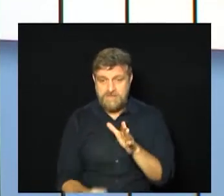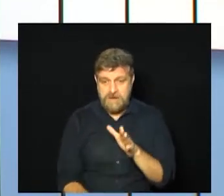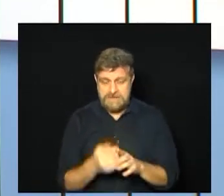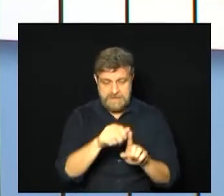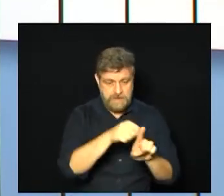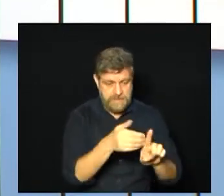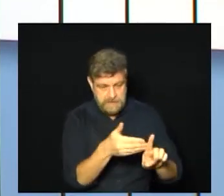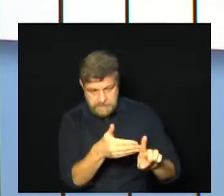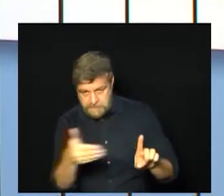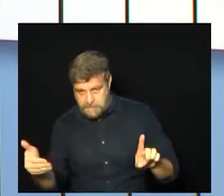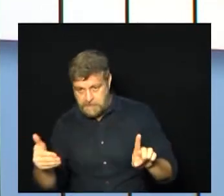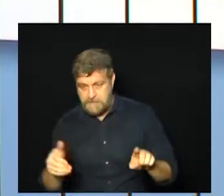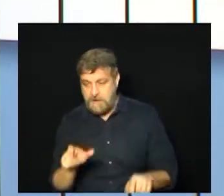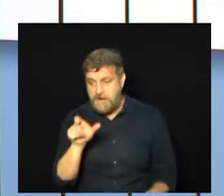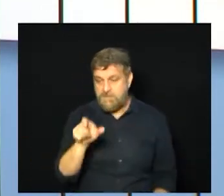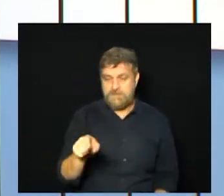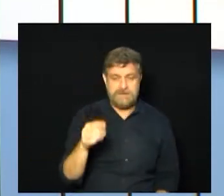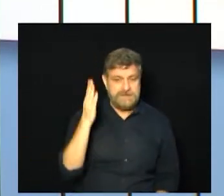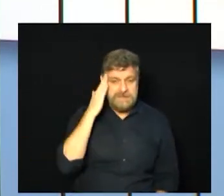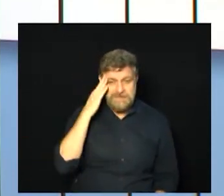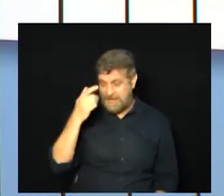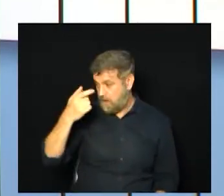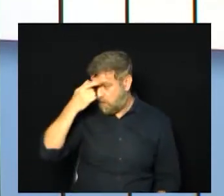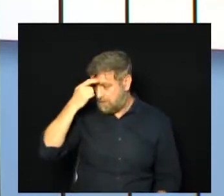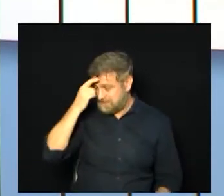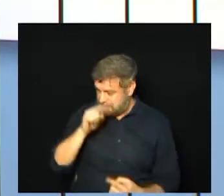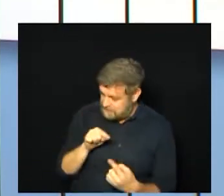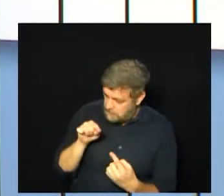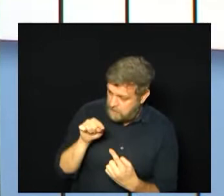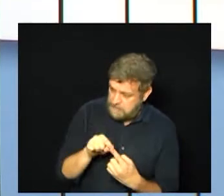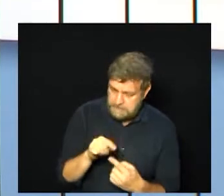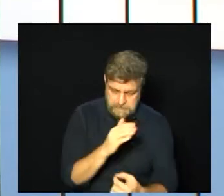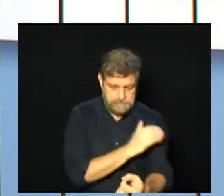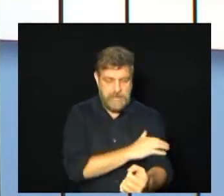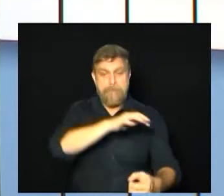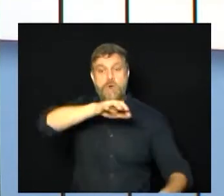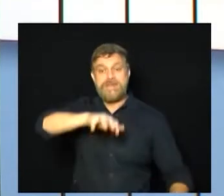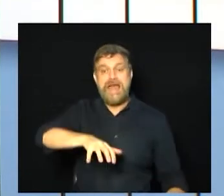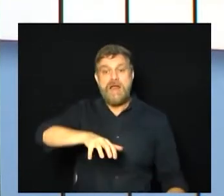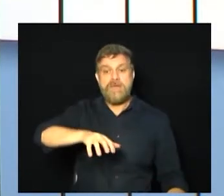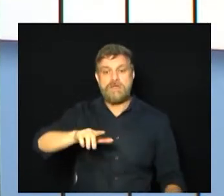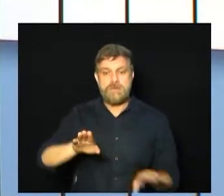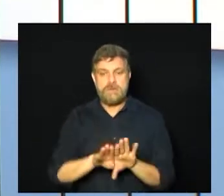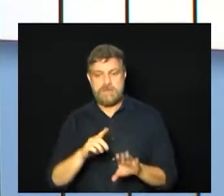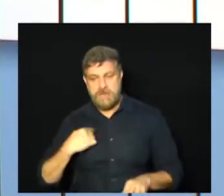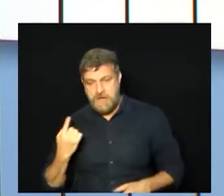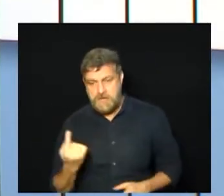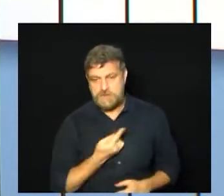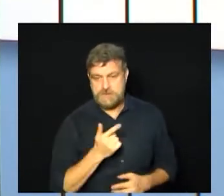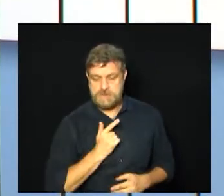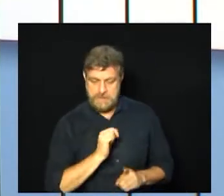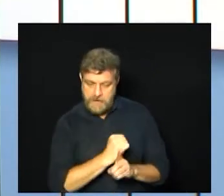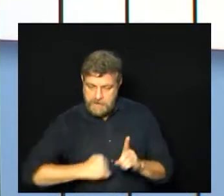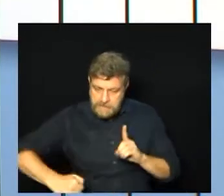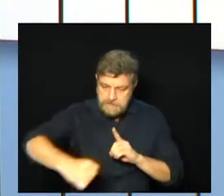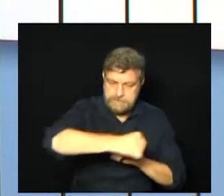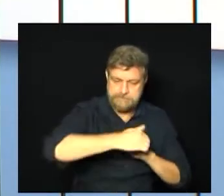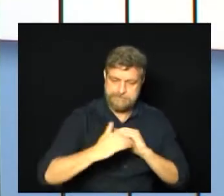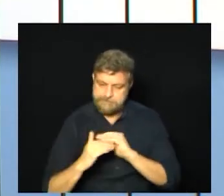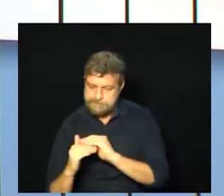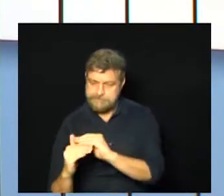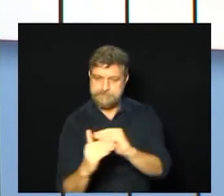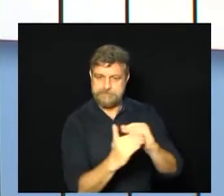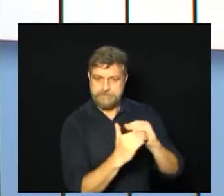desse mês, justamente para trazer conscientização, empoderamento e tudo mais, para a gente agora ter uma sociedade cada vez mais justa.